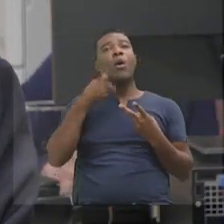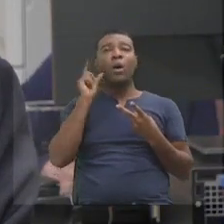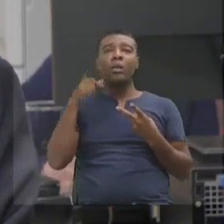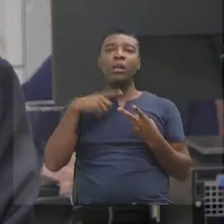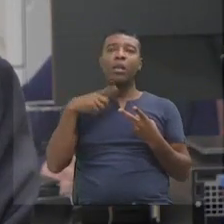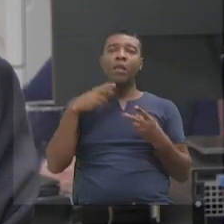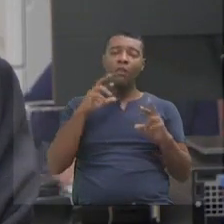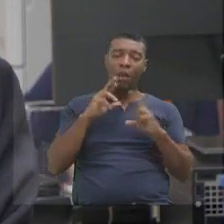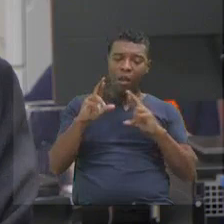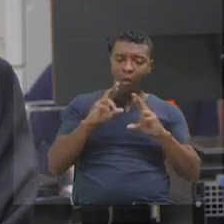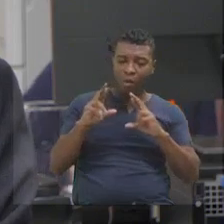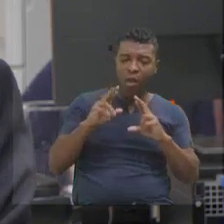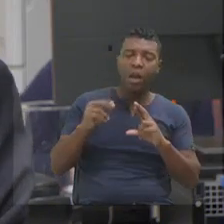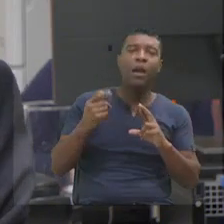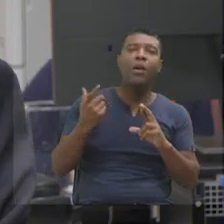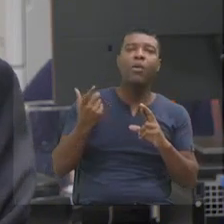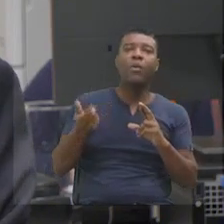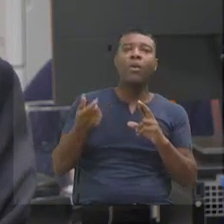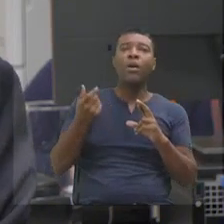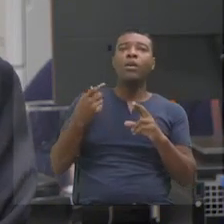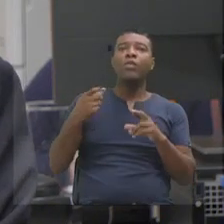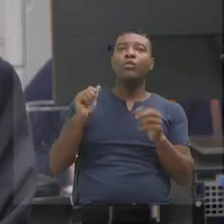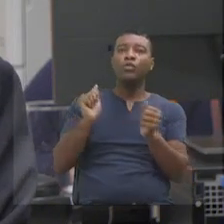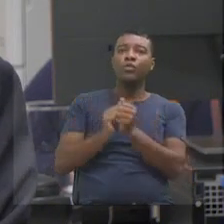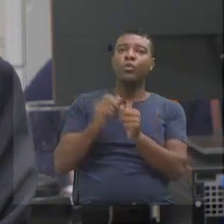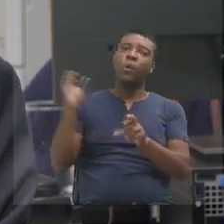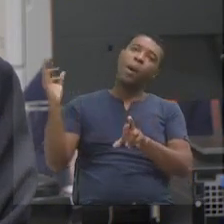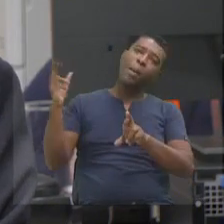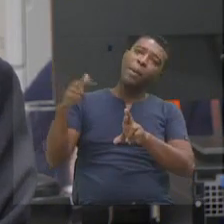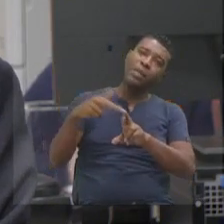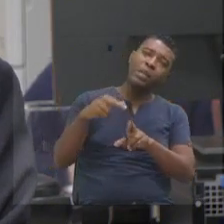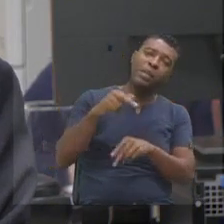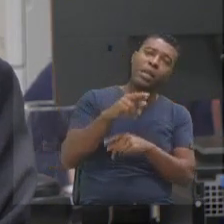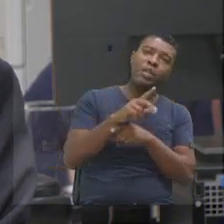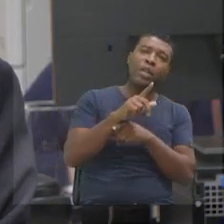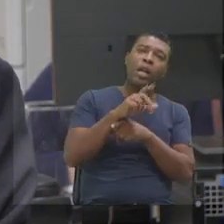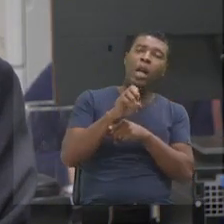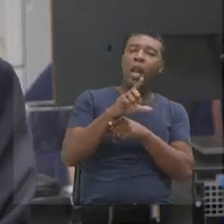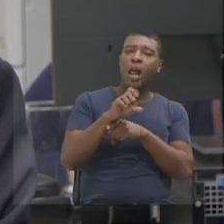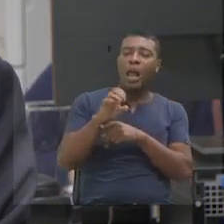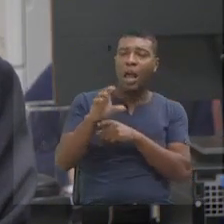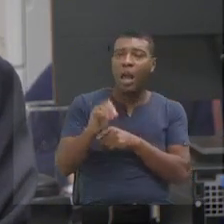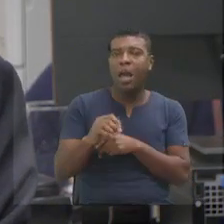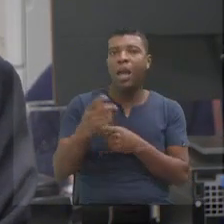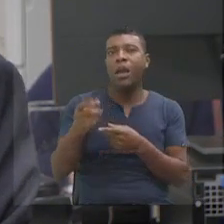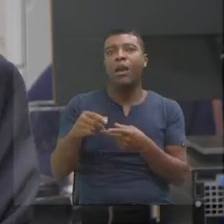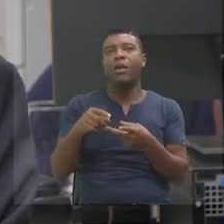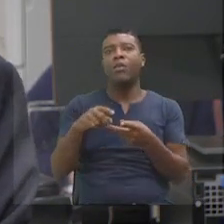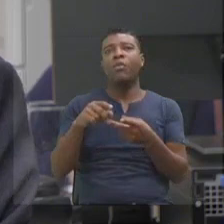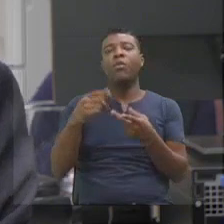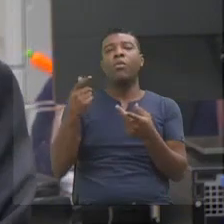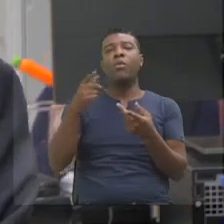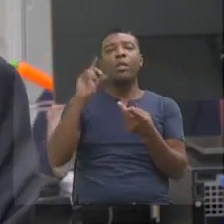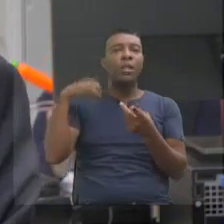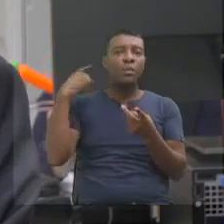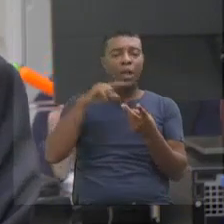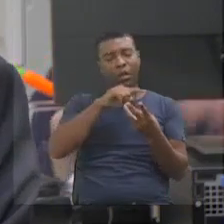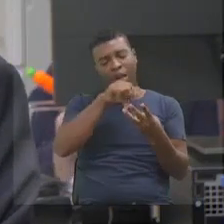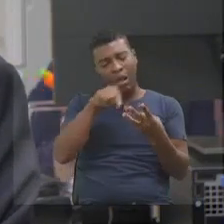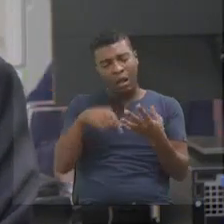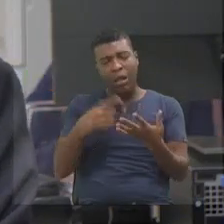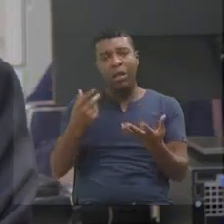Parlamento com representantes também do deputado Lelê da deputada Bela Deputado Cleiton ouve avanços